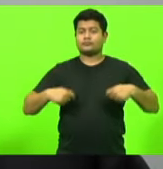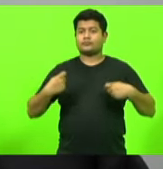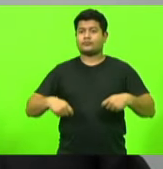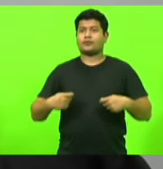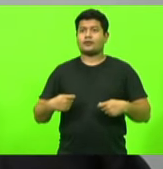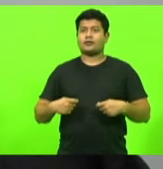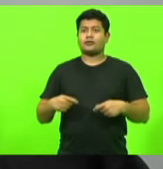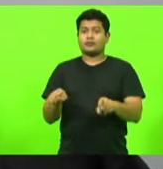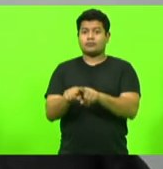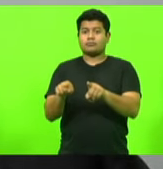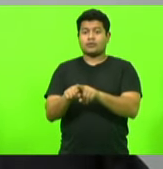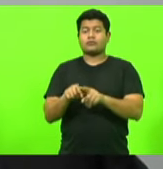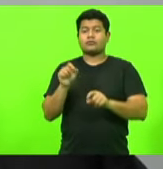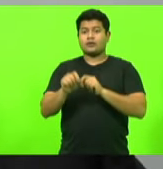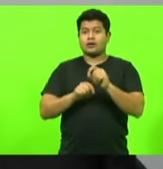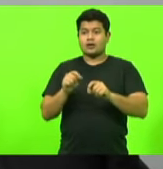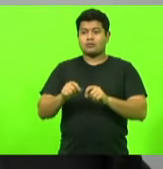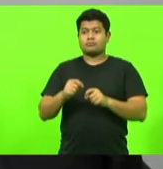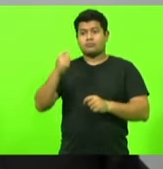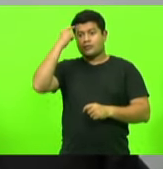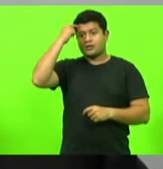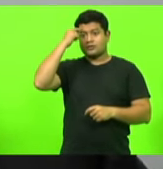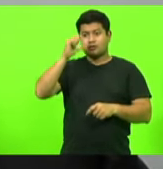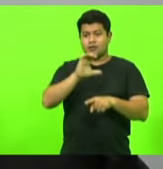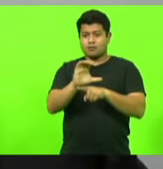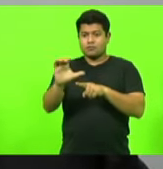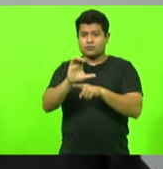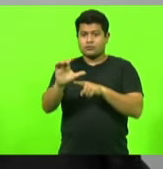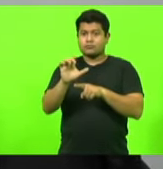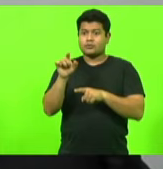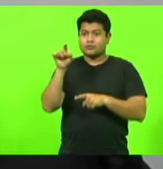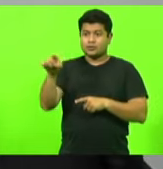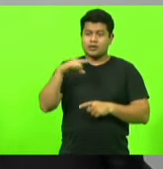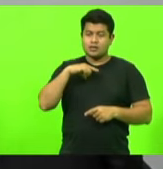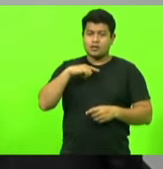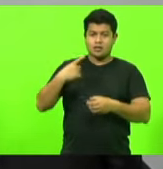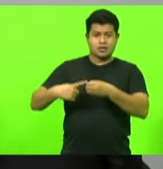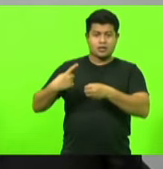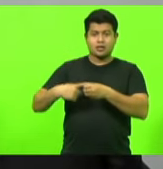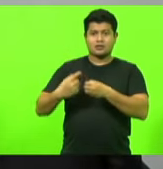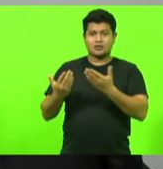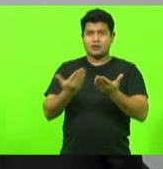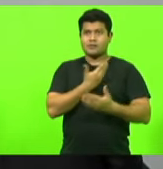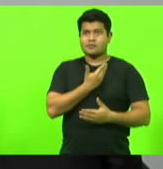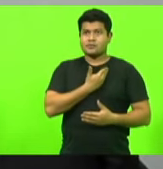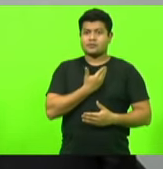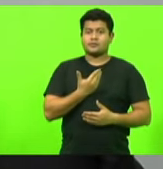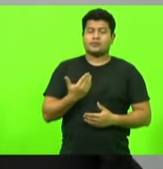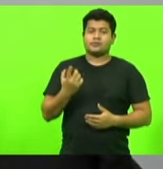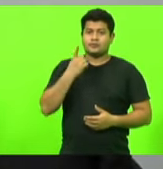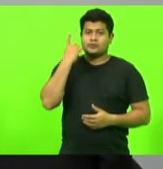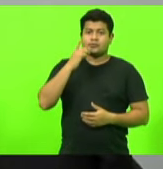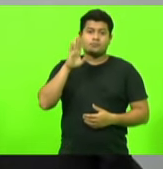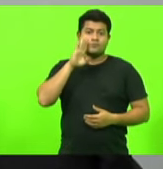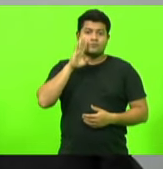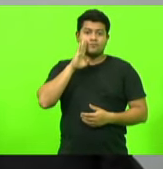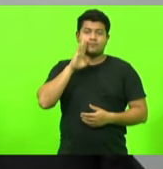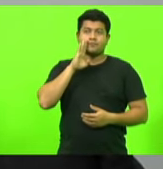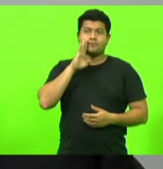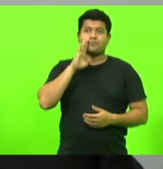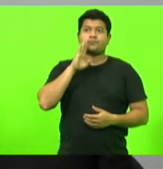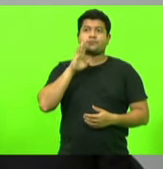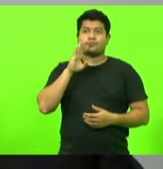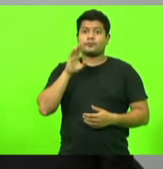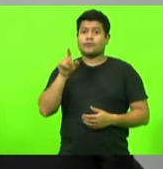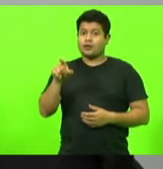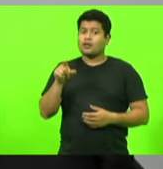olhar, depois de curitibanos, que tem o nosso colega que é morador de lá, deputado Nilson Berlanda, ali está